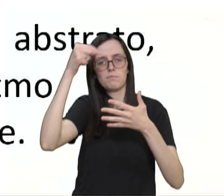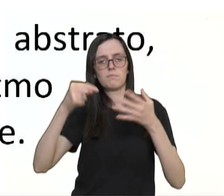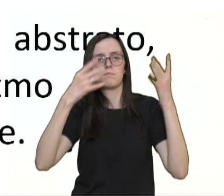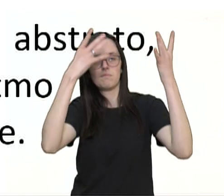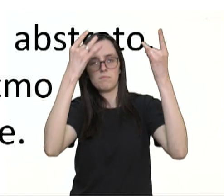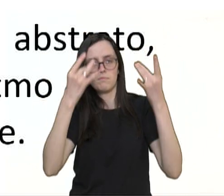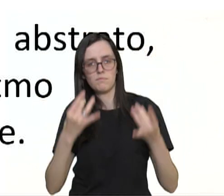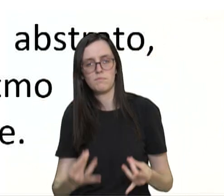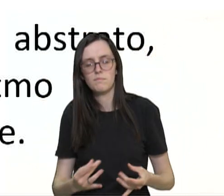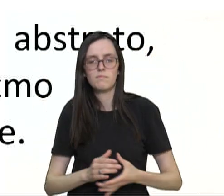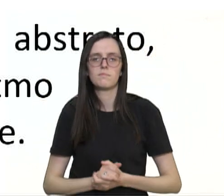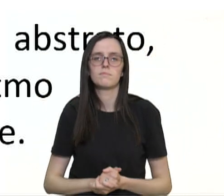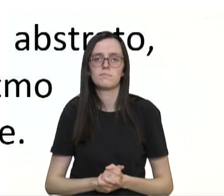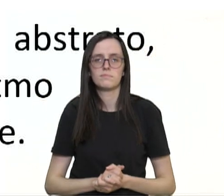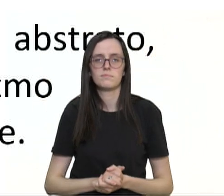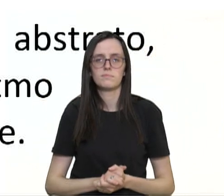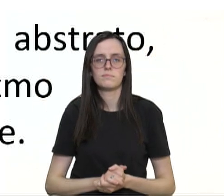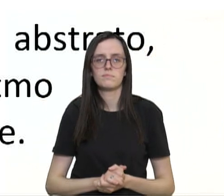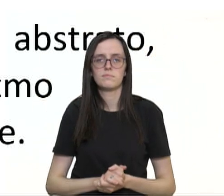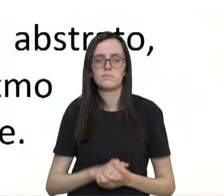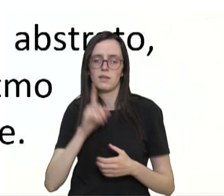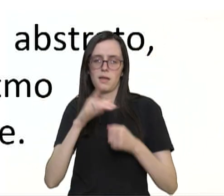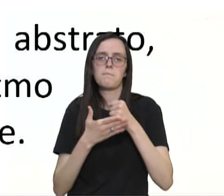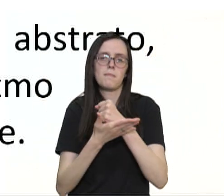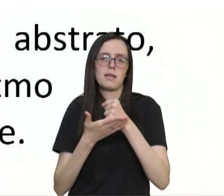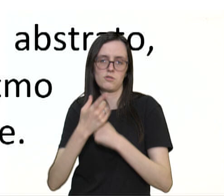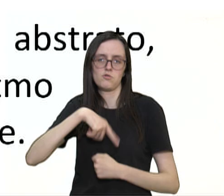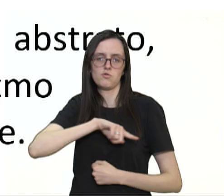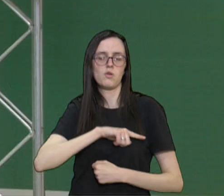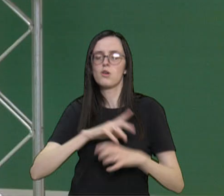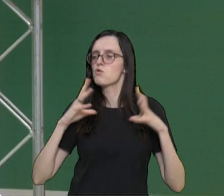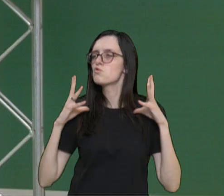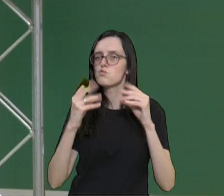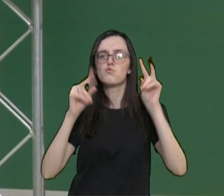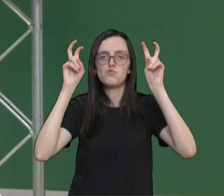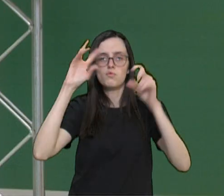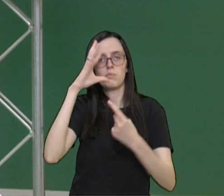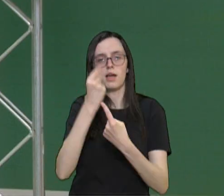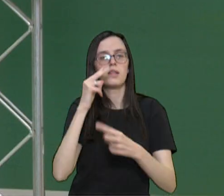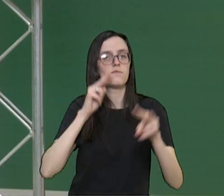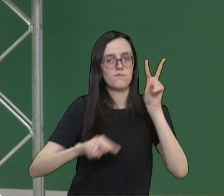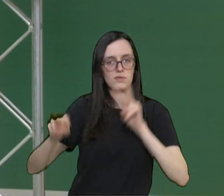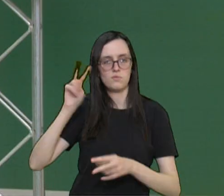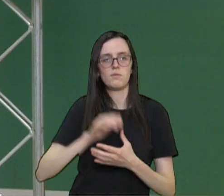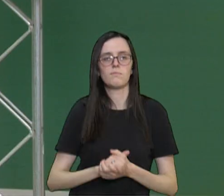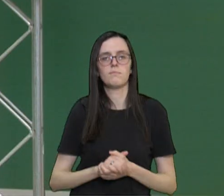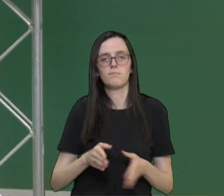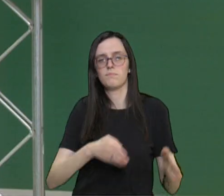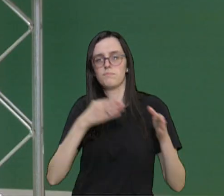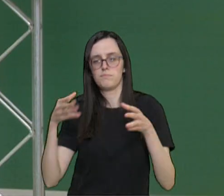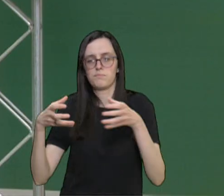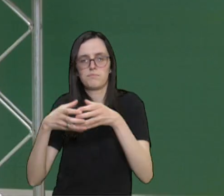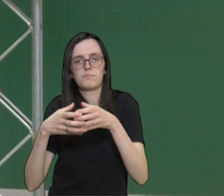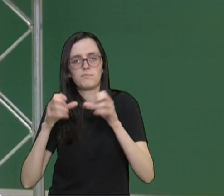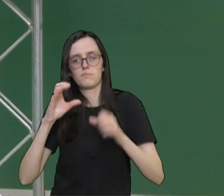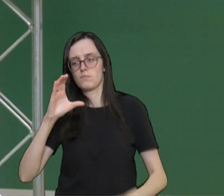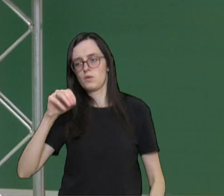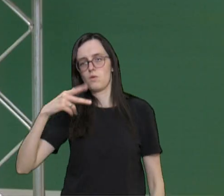cor e textura. Básico, né? Tudo que envolve a arte visual. Composição, ela pode